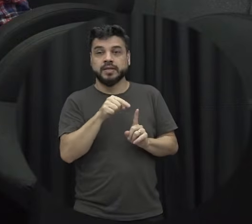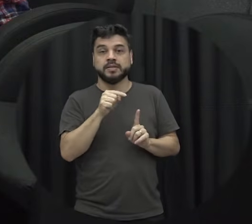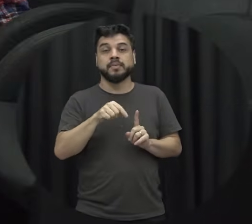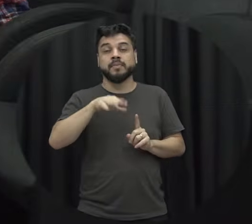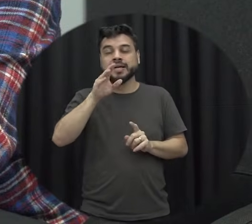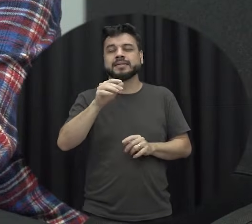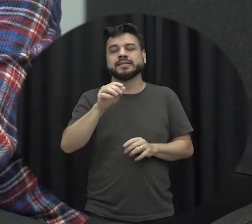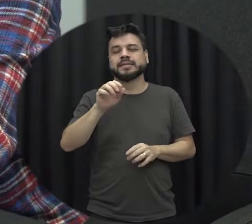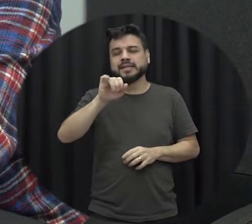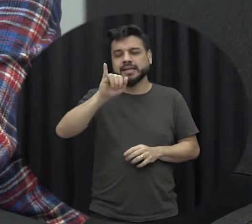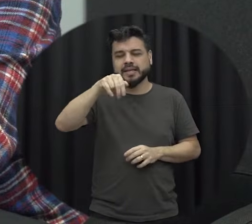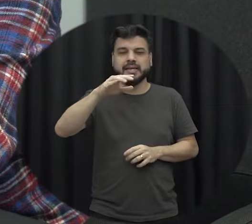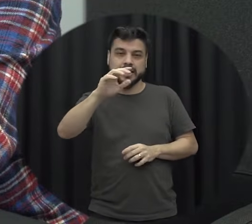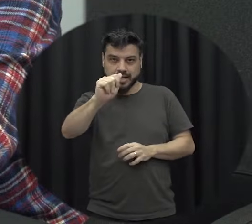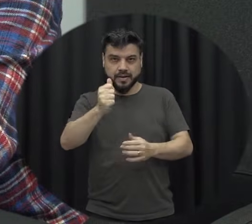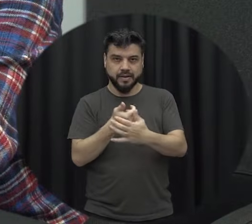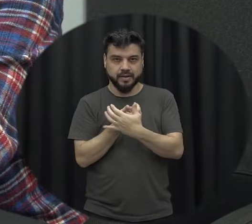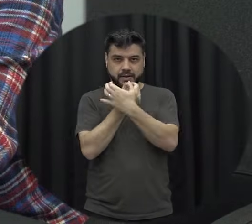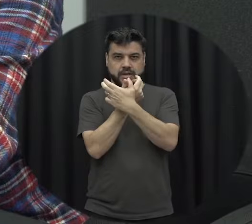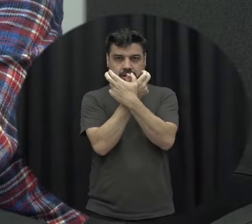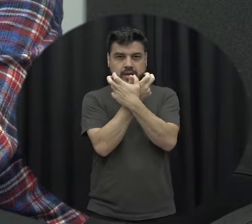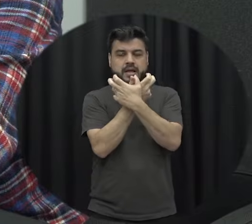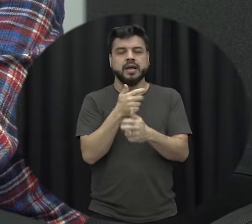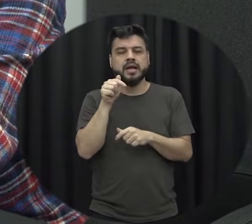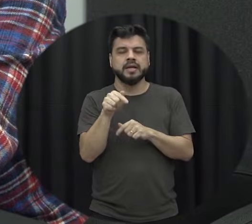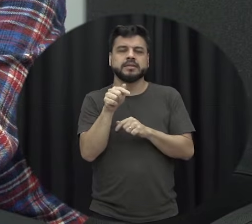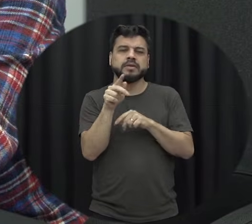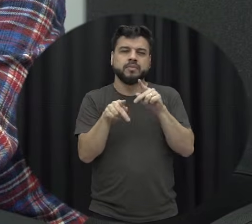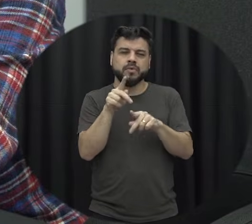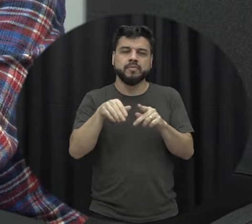incas, né? Que são esses povos ali da região mais das cordilheiras, né?